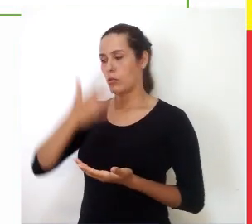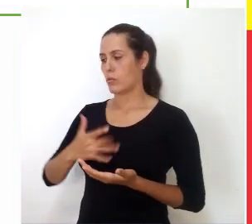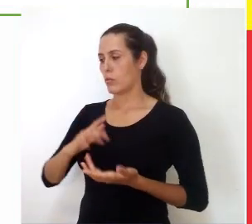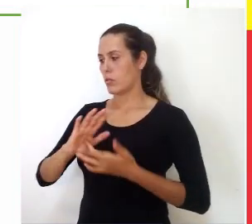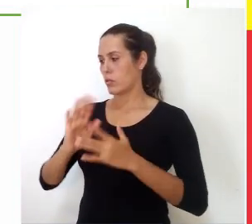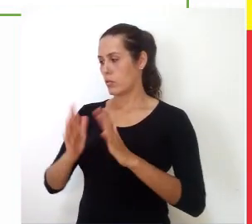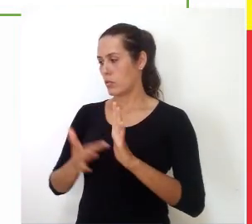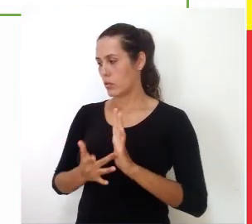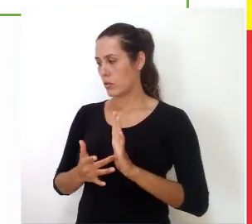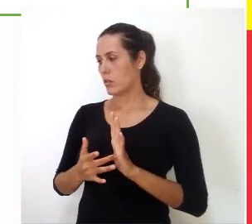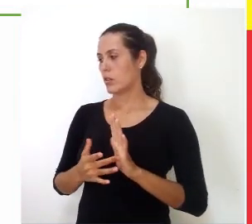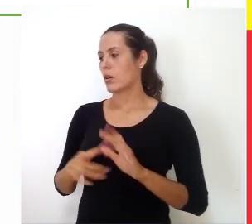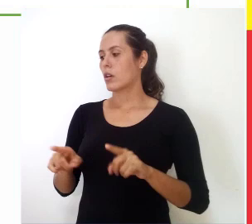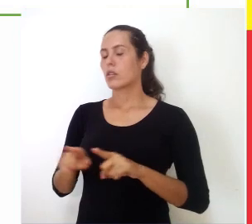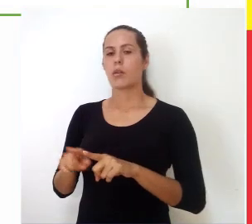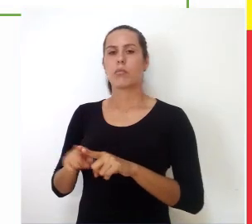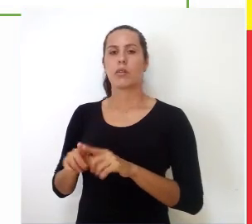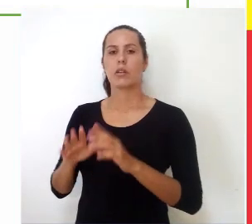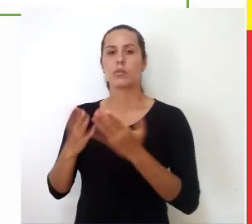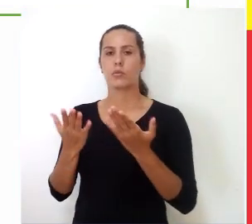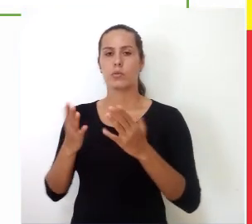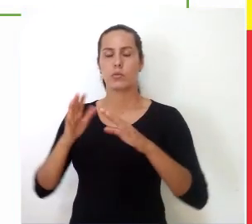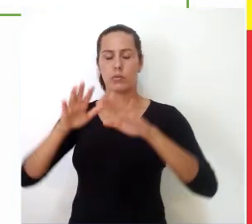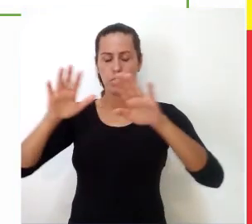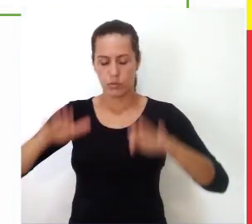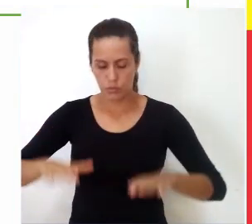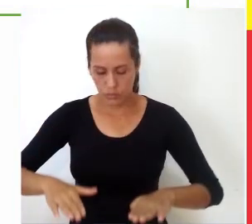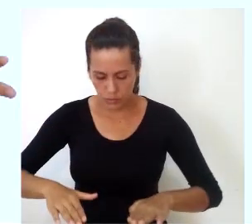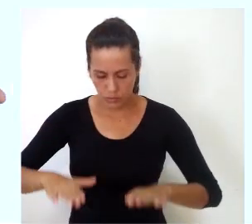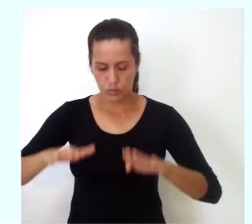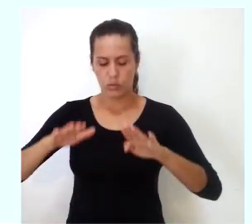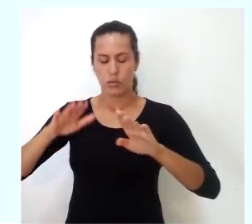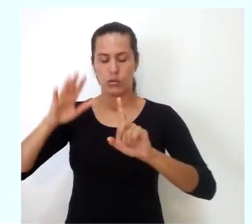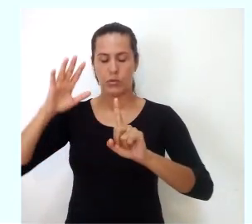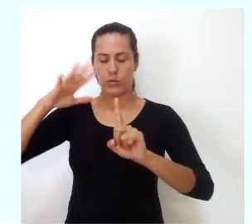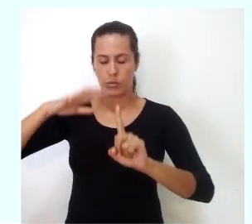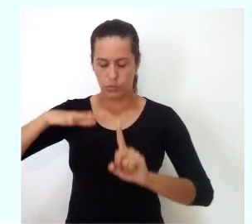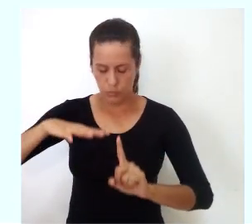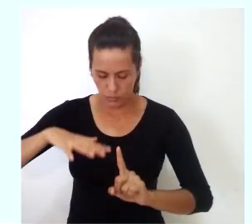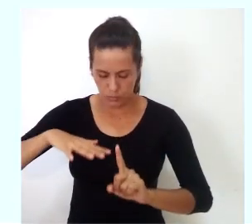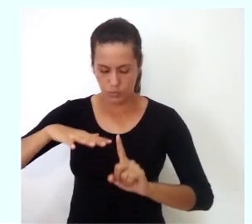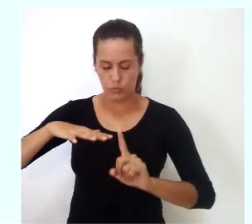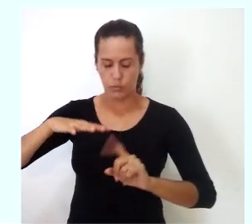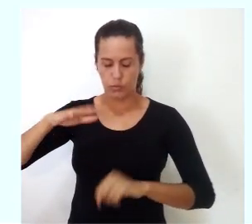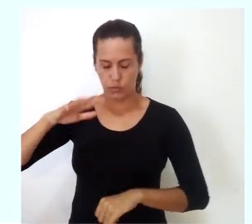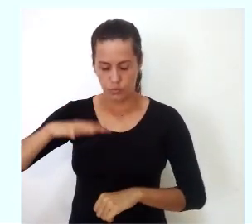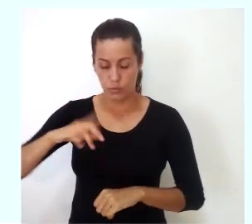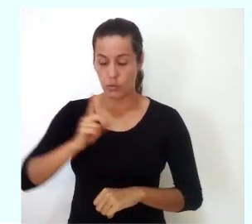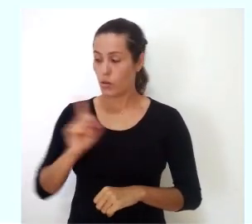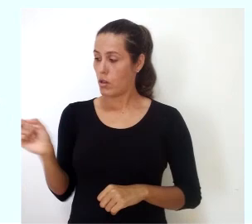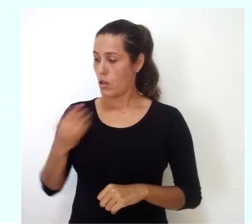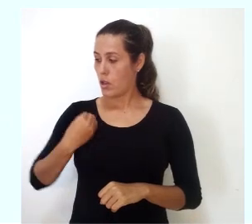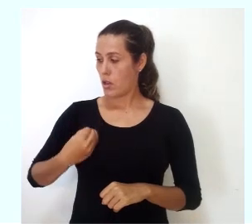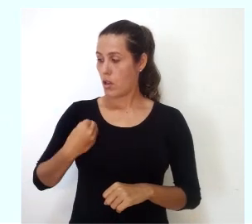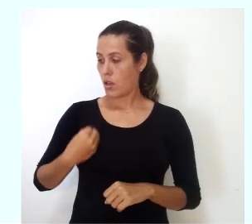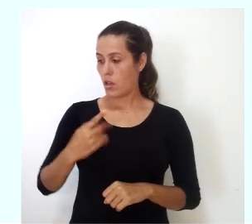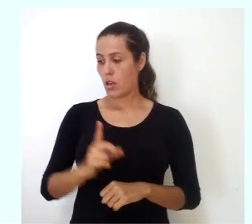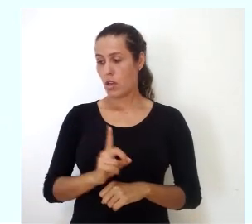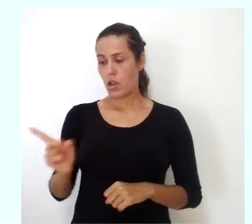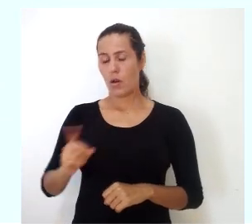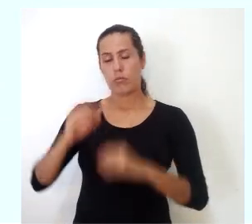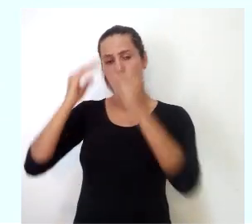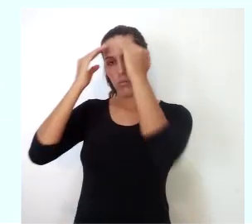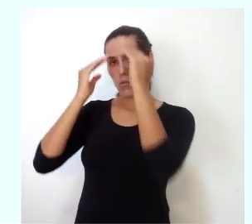pessoa que professa o Islã. Então, isso aí. Então, o respeito, certo? Respeito a pluralidade,